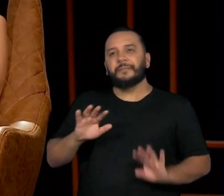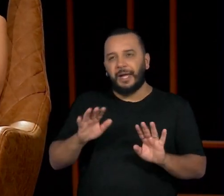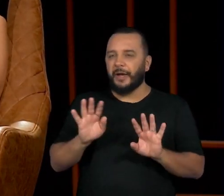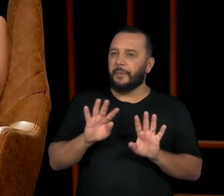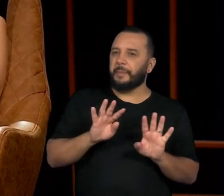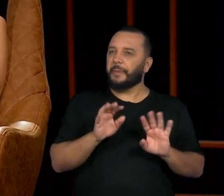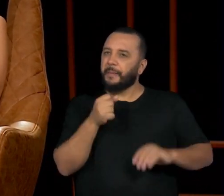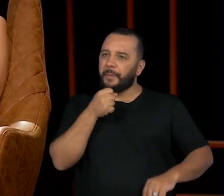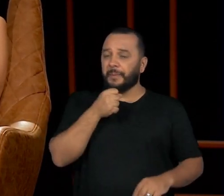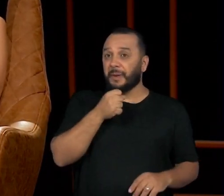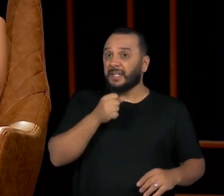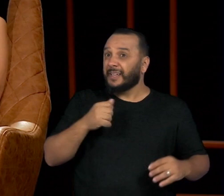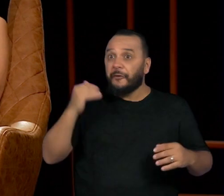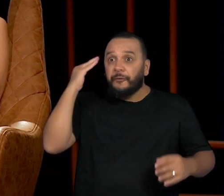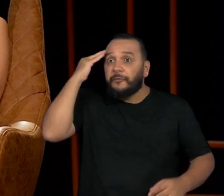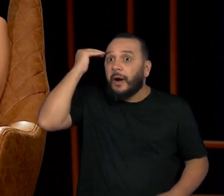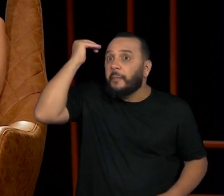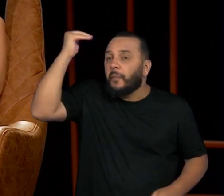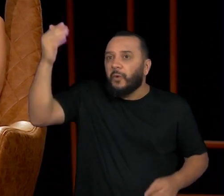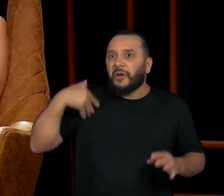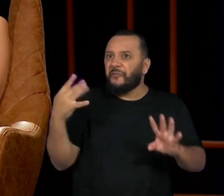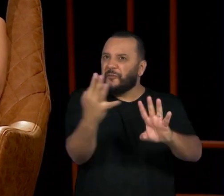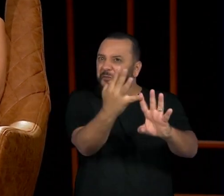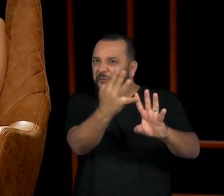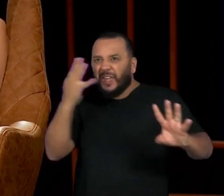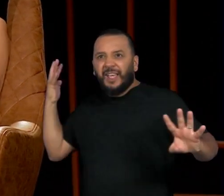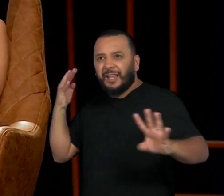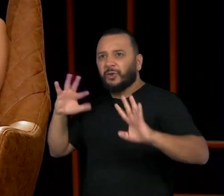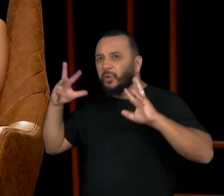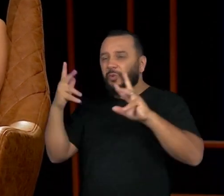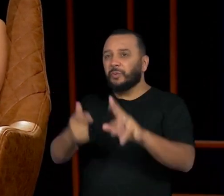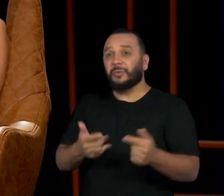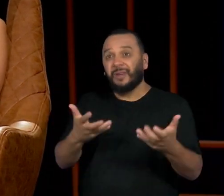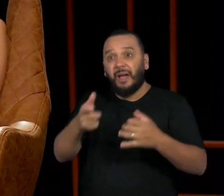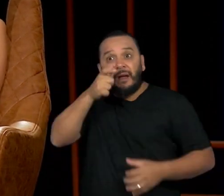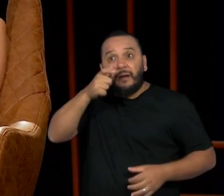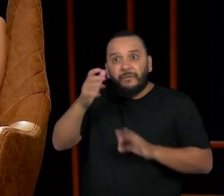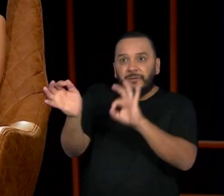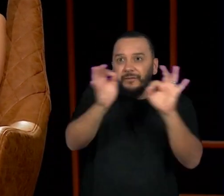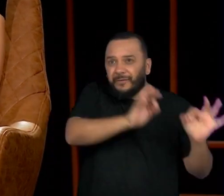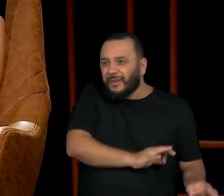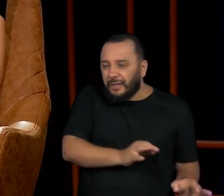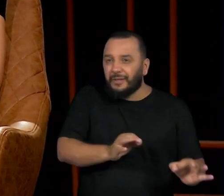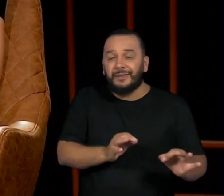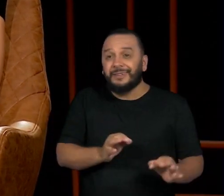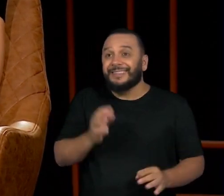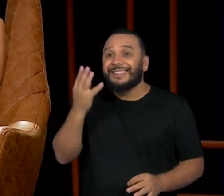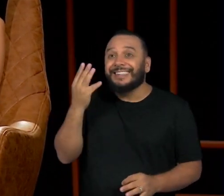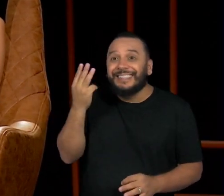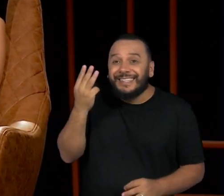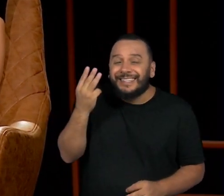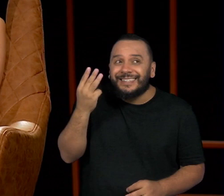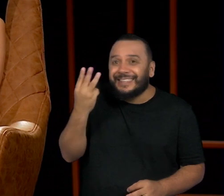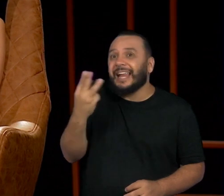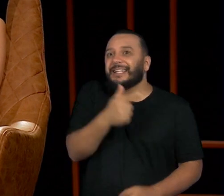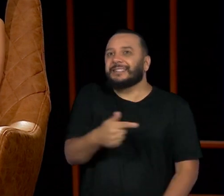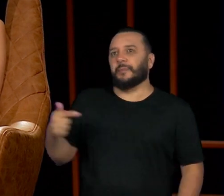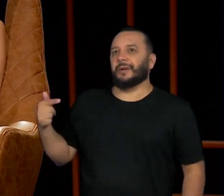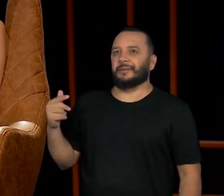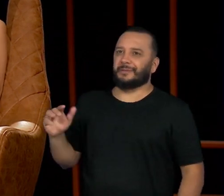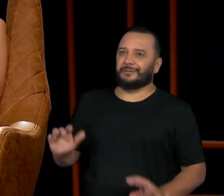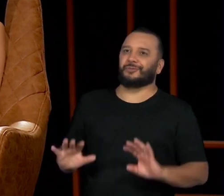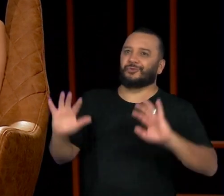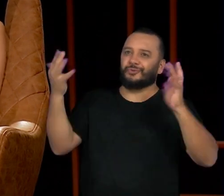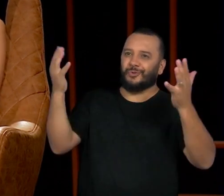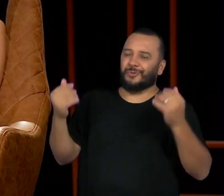sucesso, causei uma bagunça lá, a fila em volta do teatro durante 3 semanas. Foi maravilhoso, e foi ali que